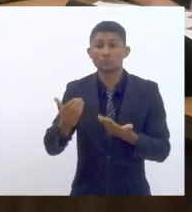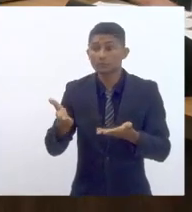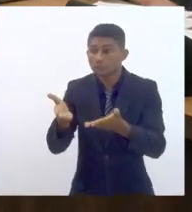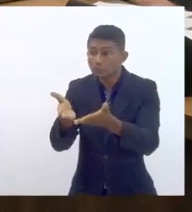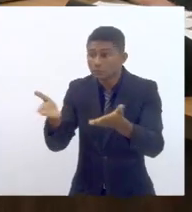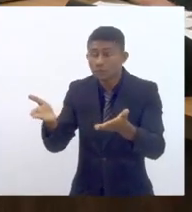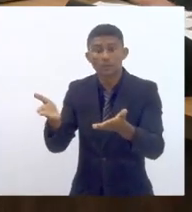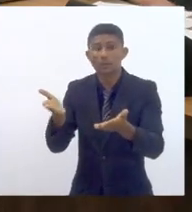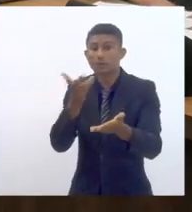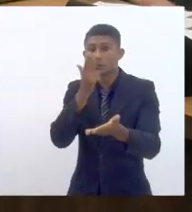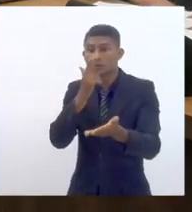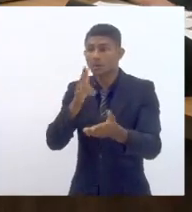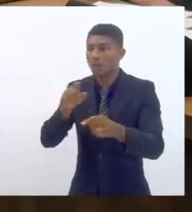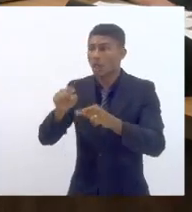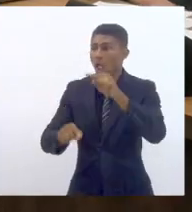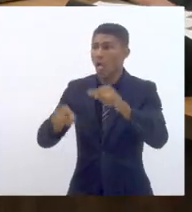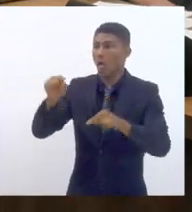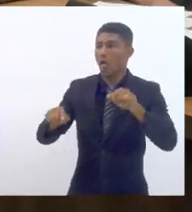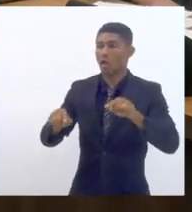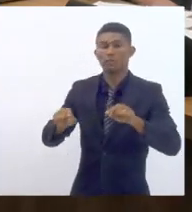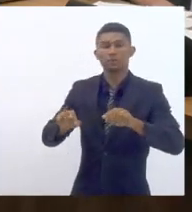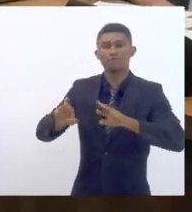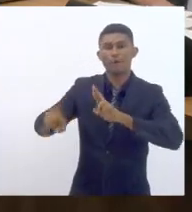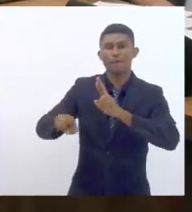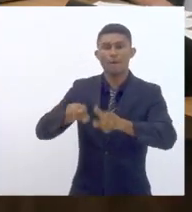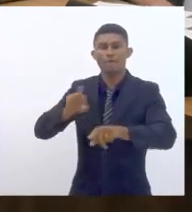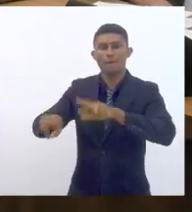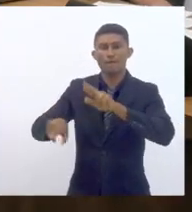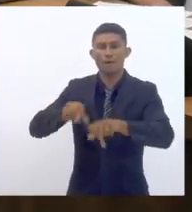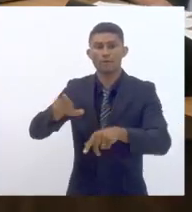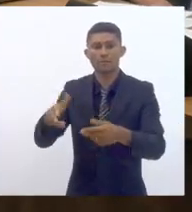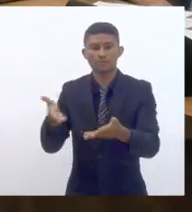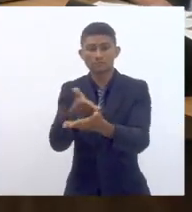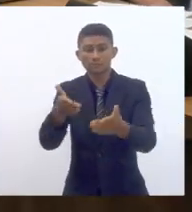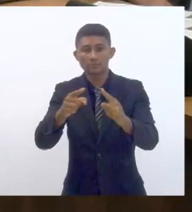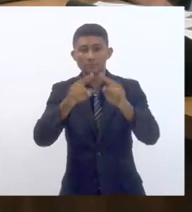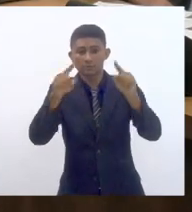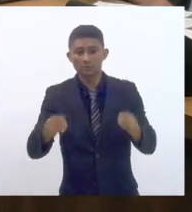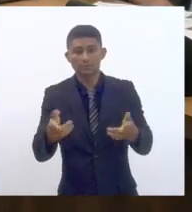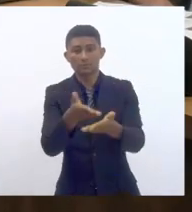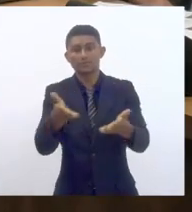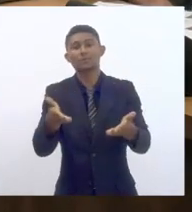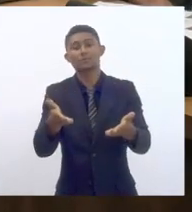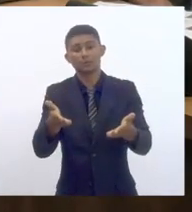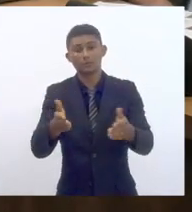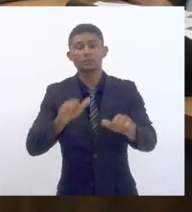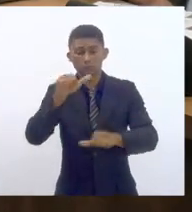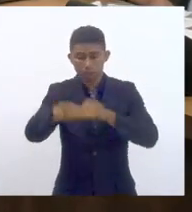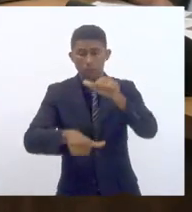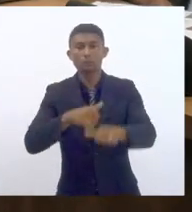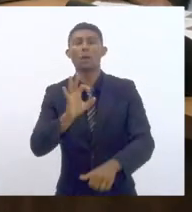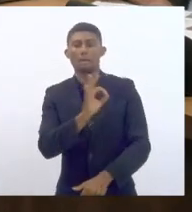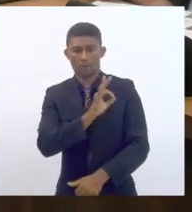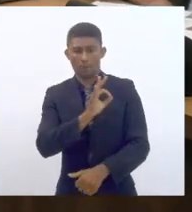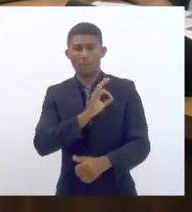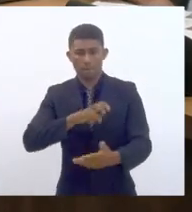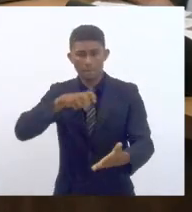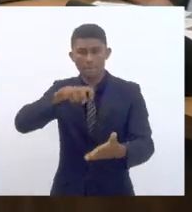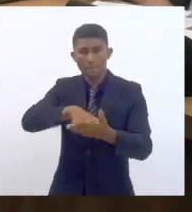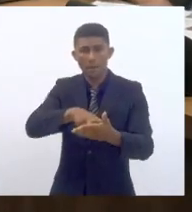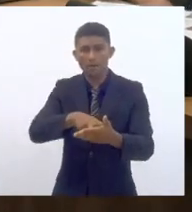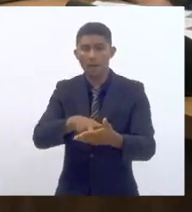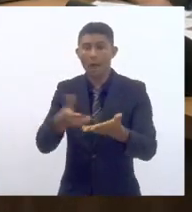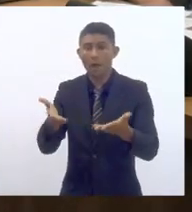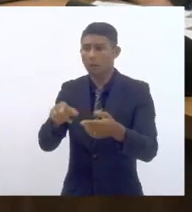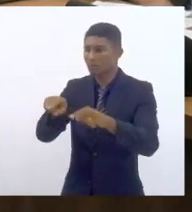mais diferenças do que tinham anteriormente com relação aos agentes que passaram a ser policiais penais e